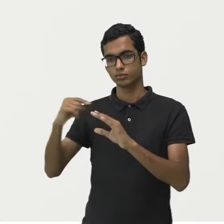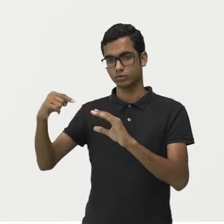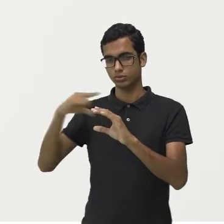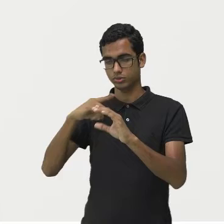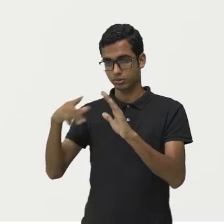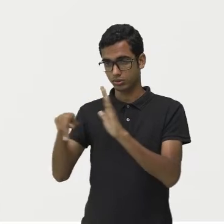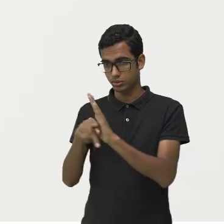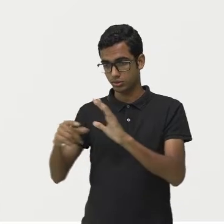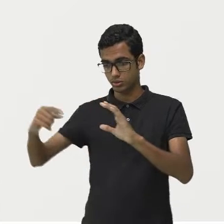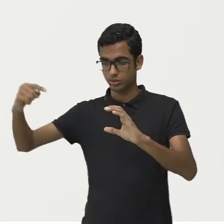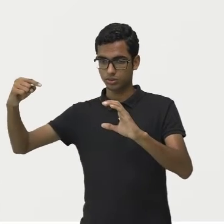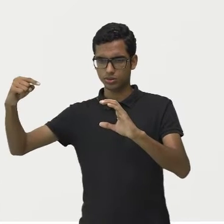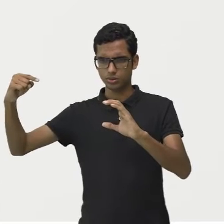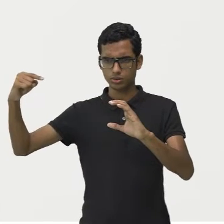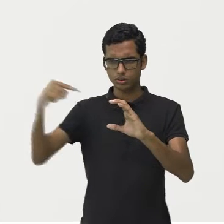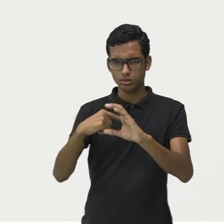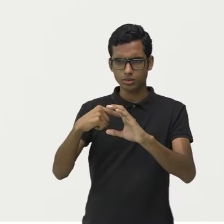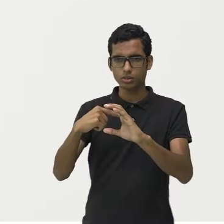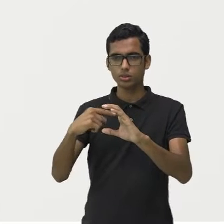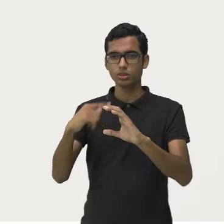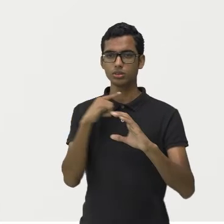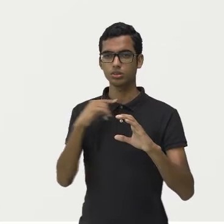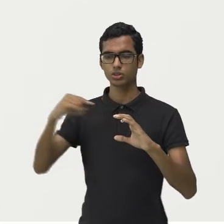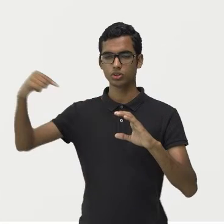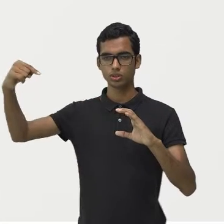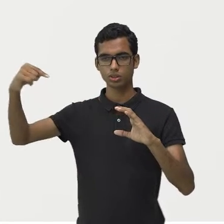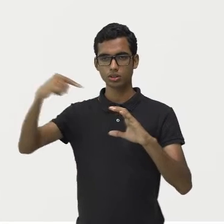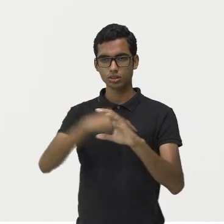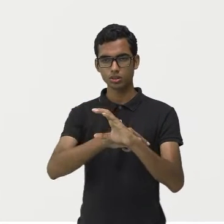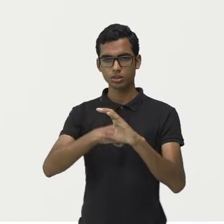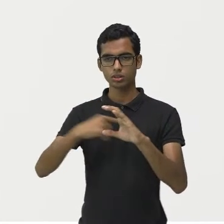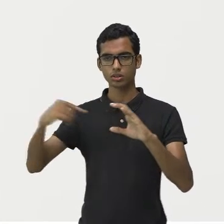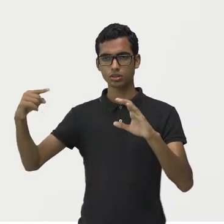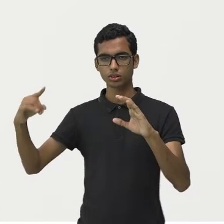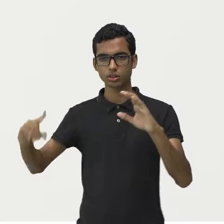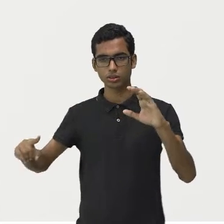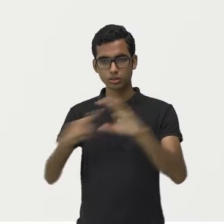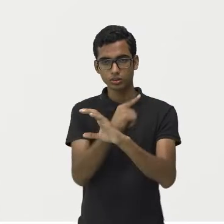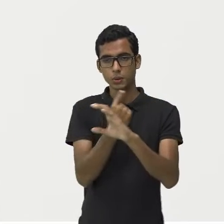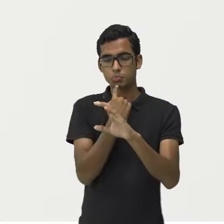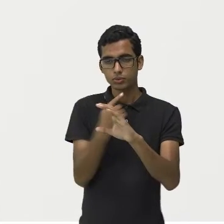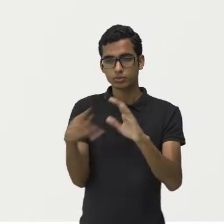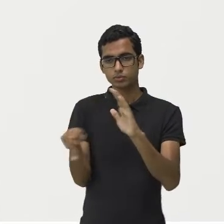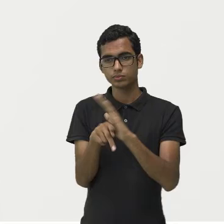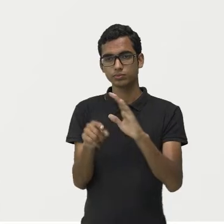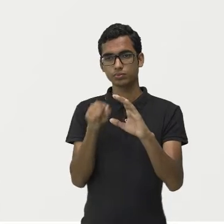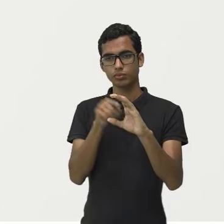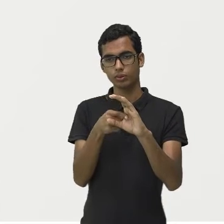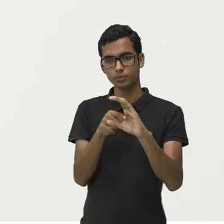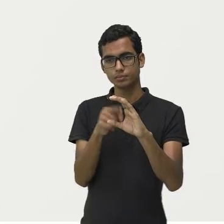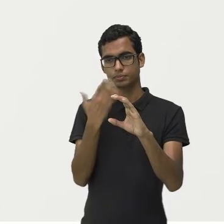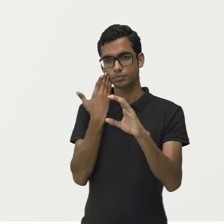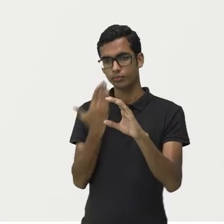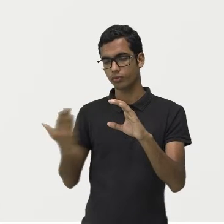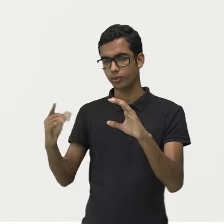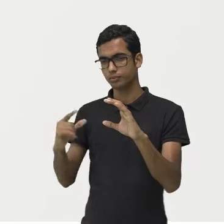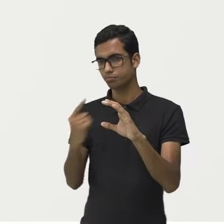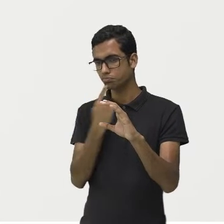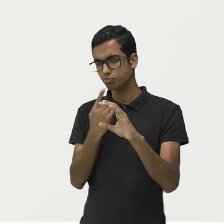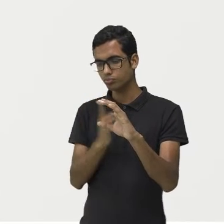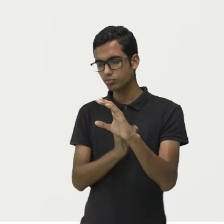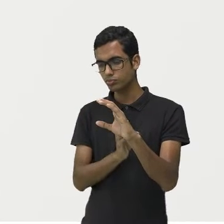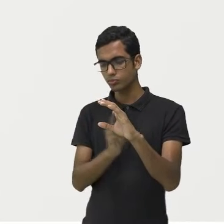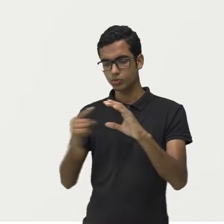espelho, eles têm que incidir próximos ao vértice do espelho, que está aqui,